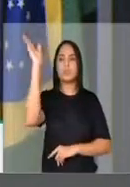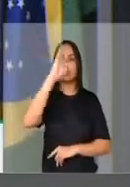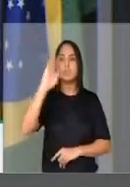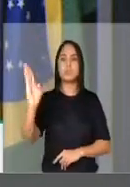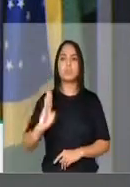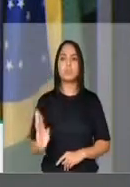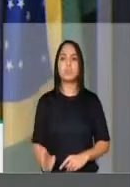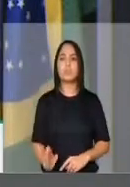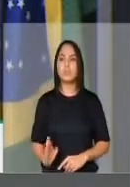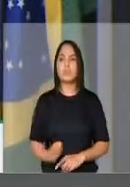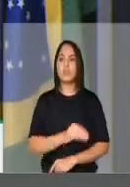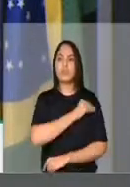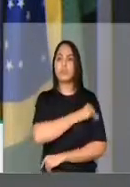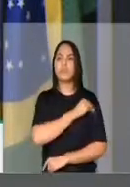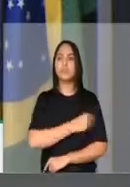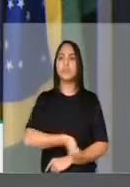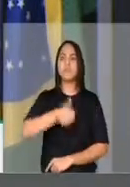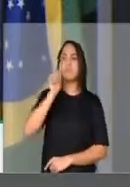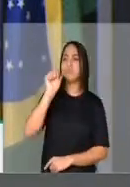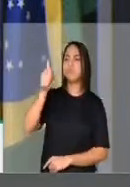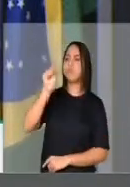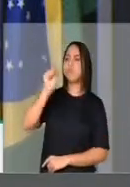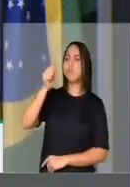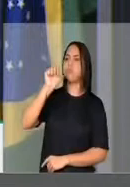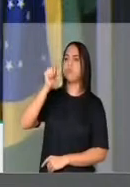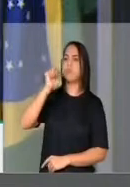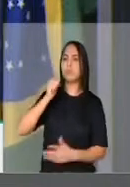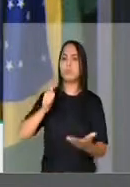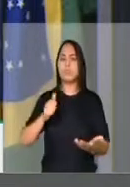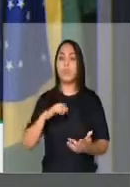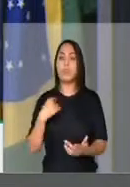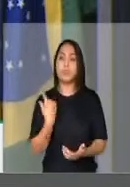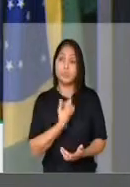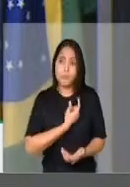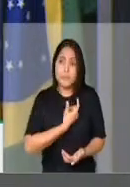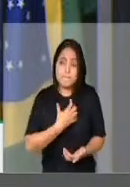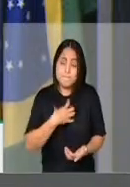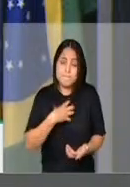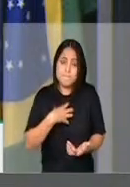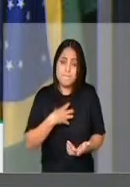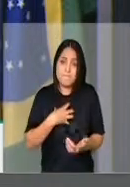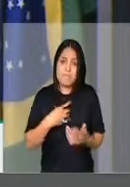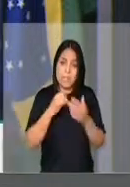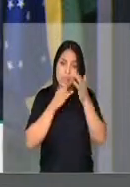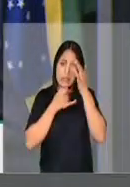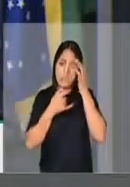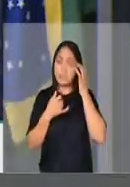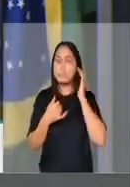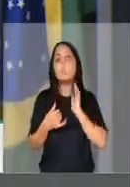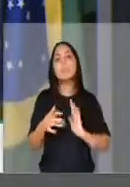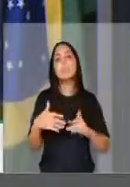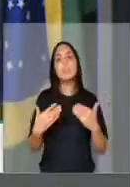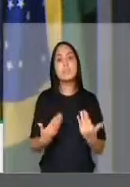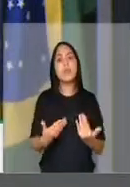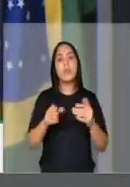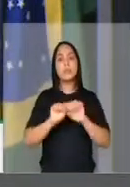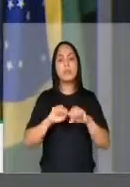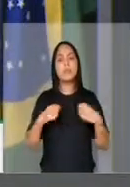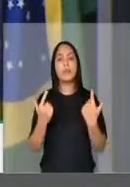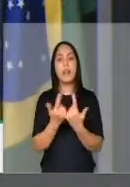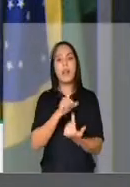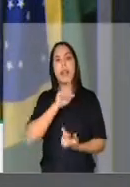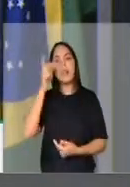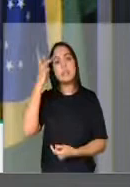num aumento de consumo e ao porto fica aqui o nosso lamento a decisão da assembleia de são paulo que tomou essa